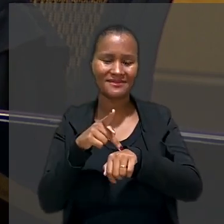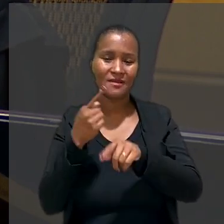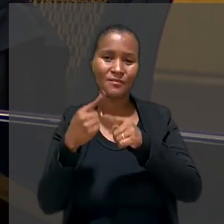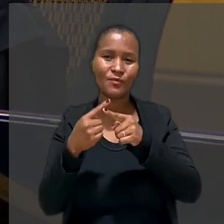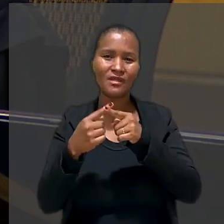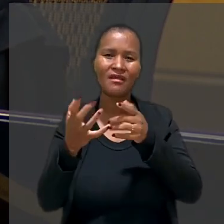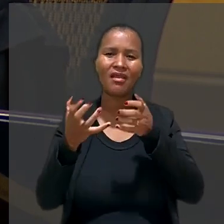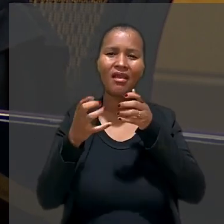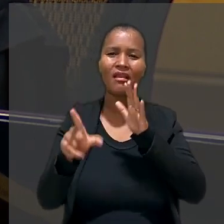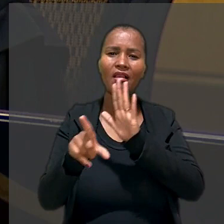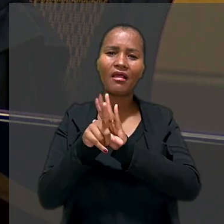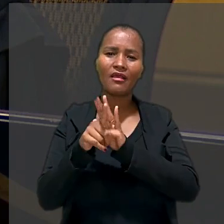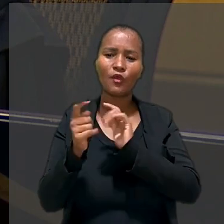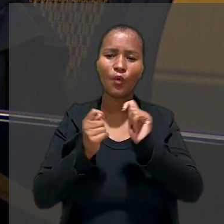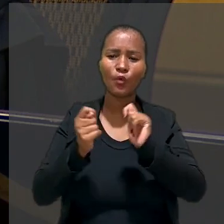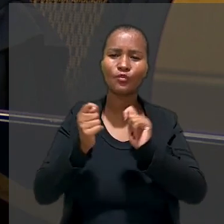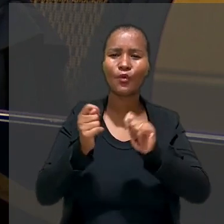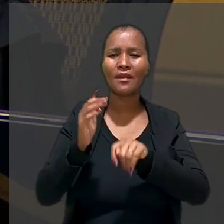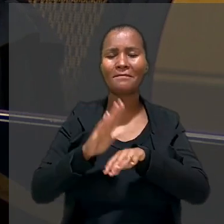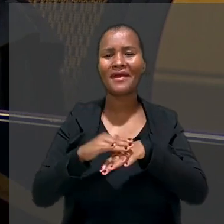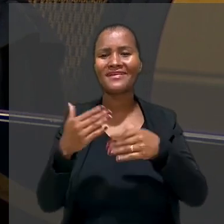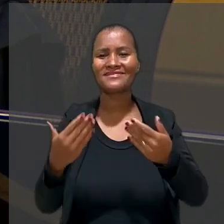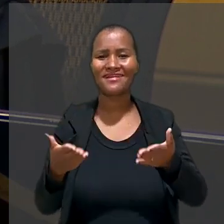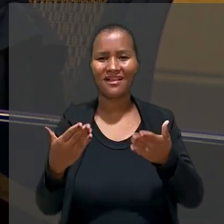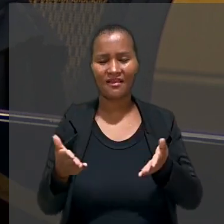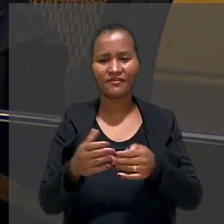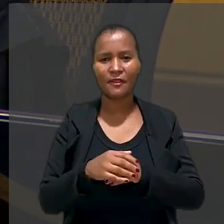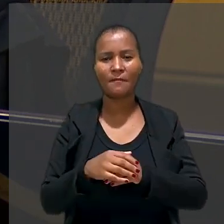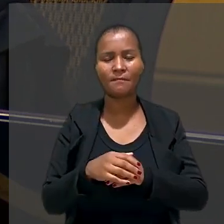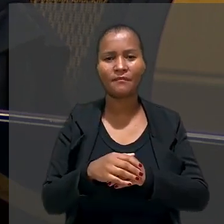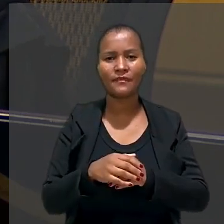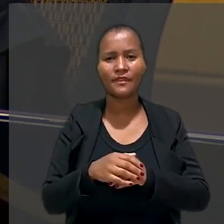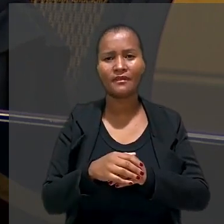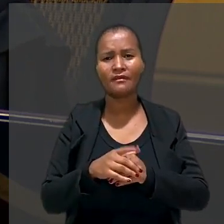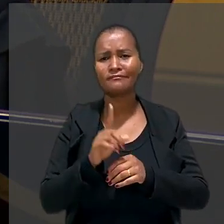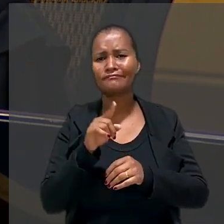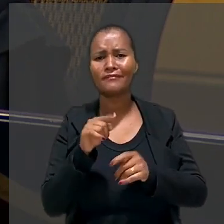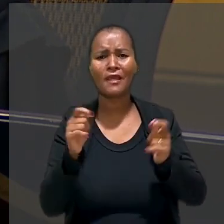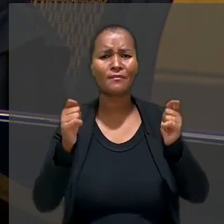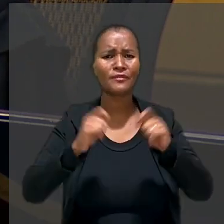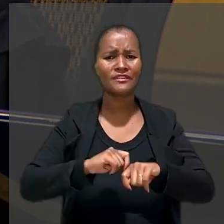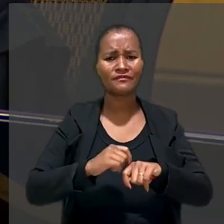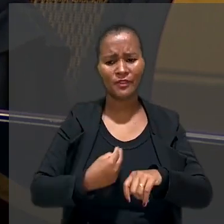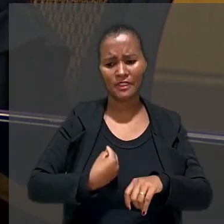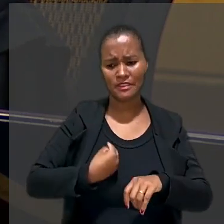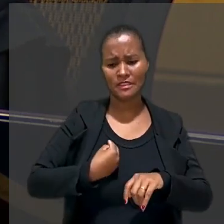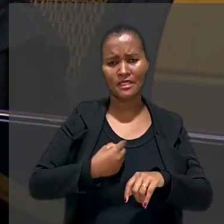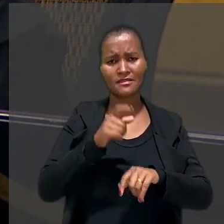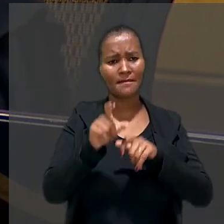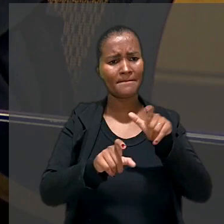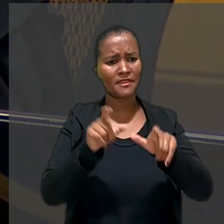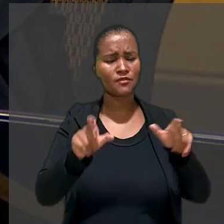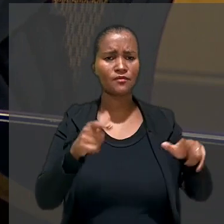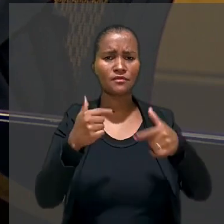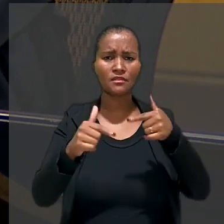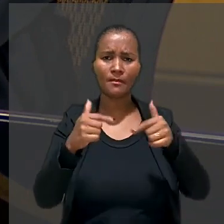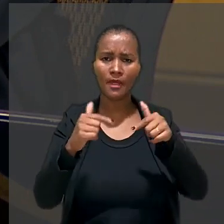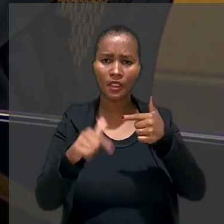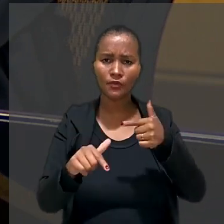de se submeter a leis e controles mais brandos. Não é possível a existência de